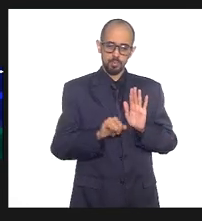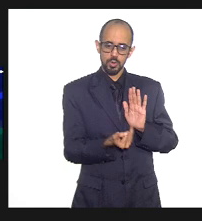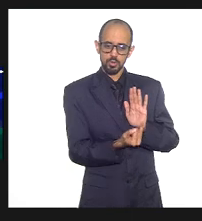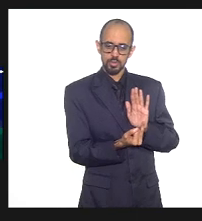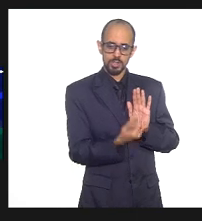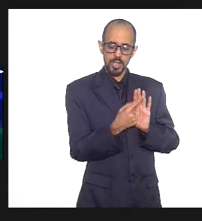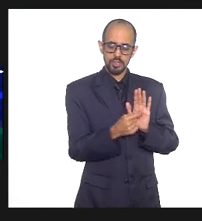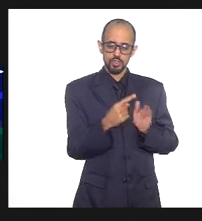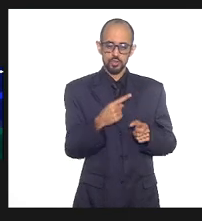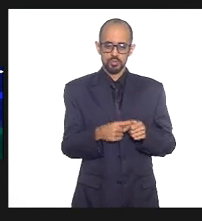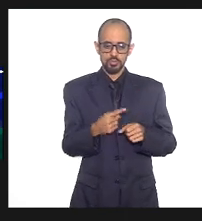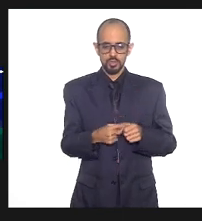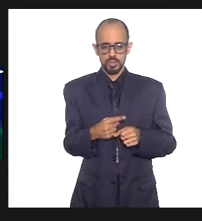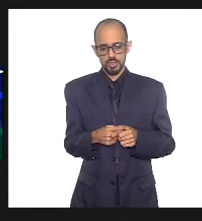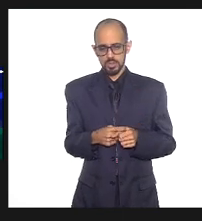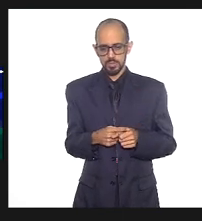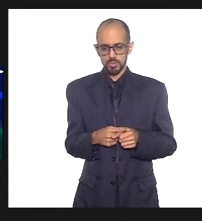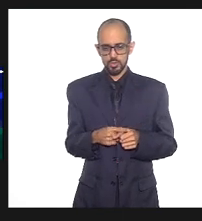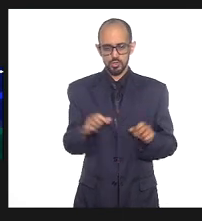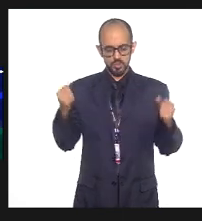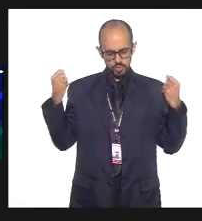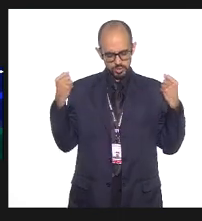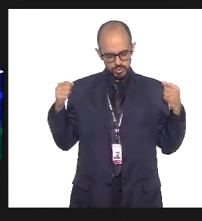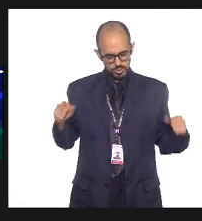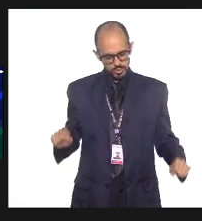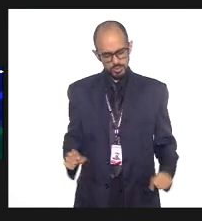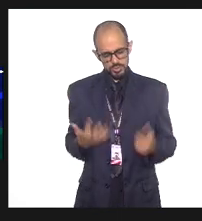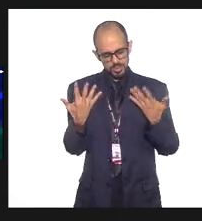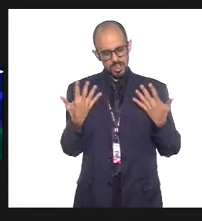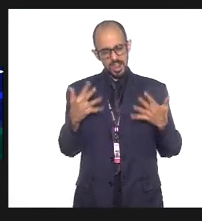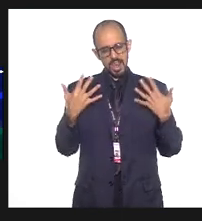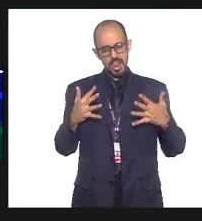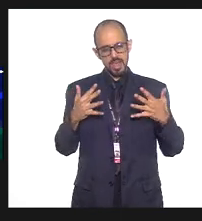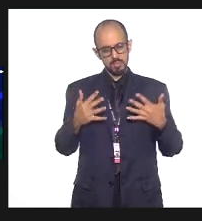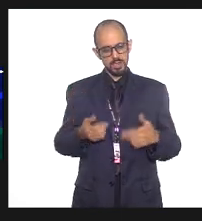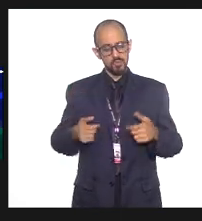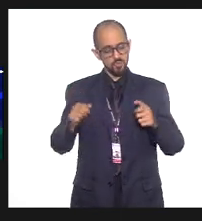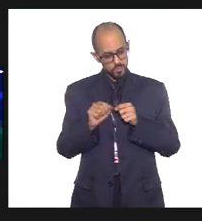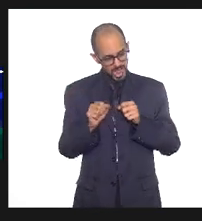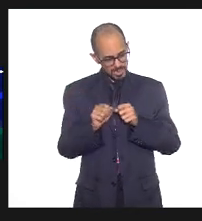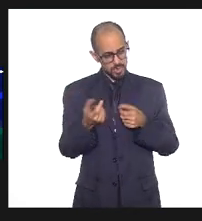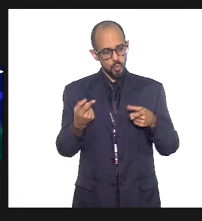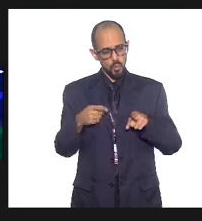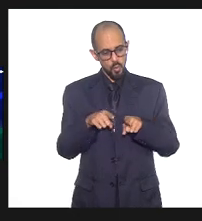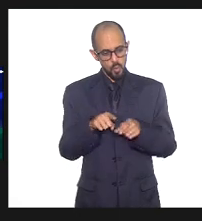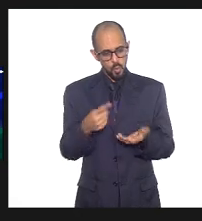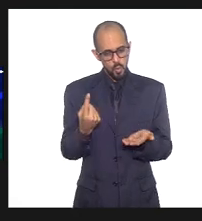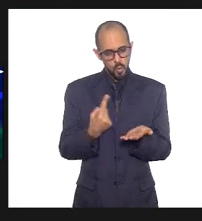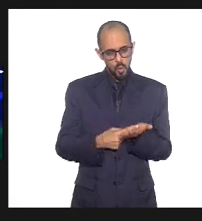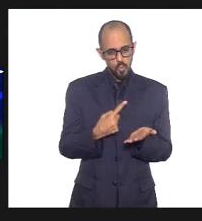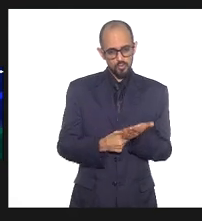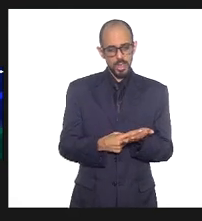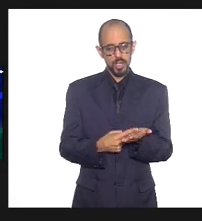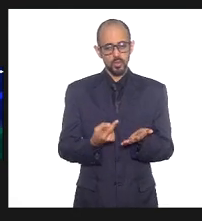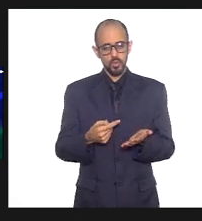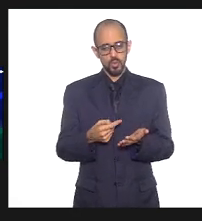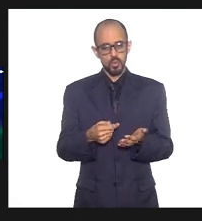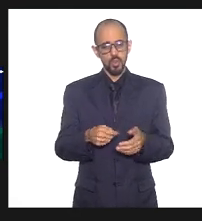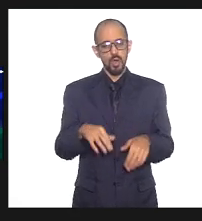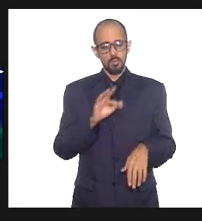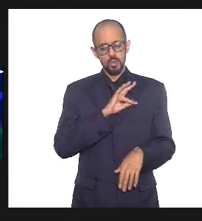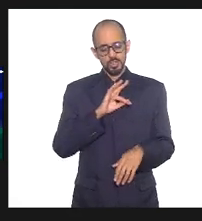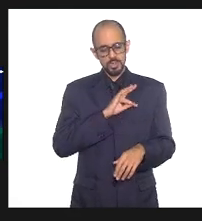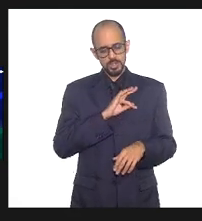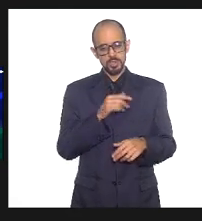municípios celebrem convênio com o Estado para que, através da polícia militar, possam ter os seus